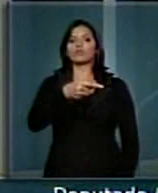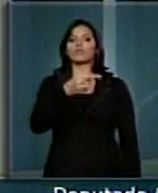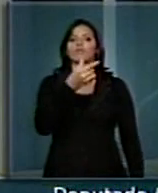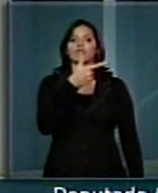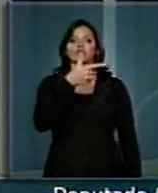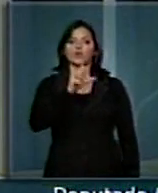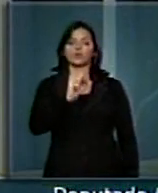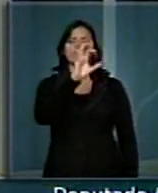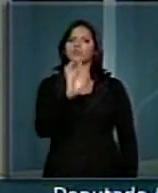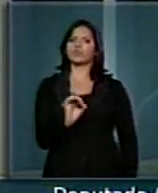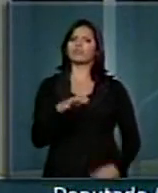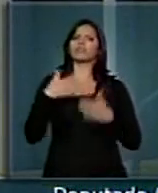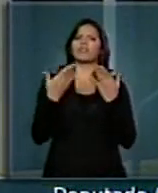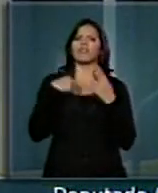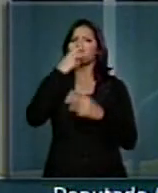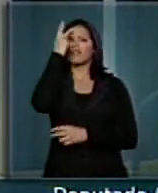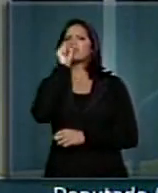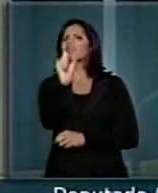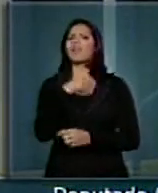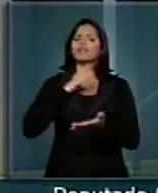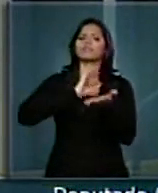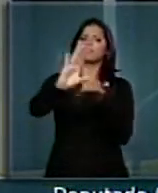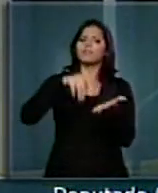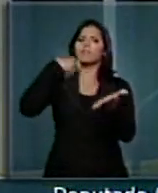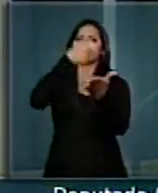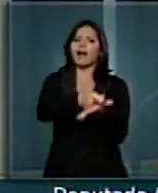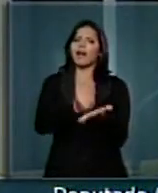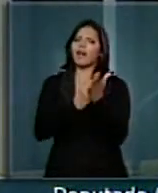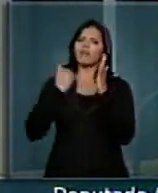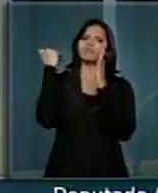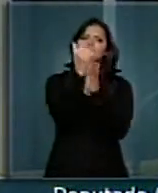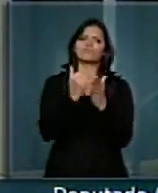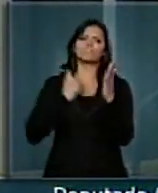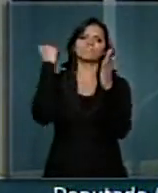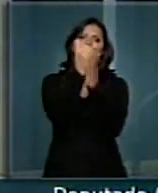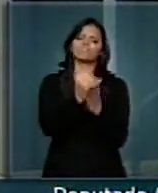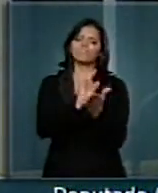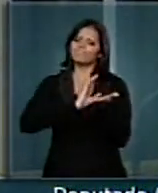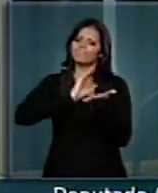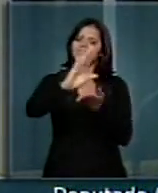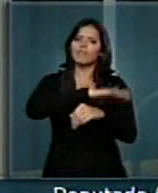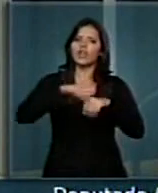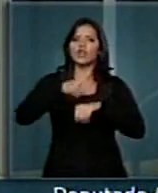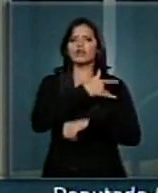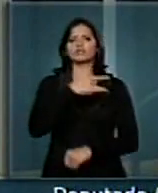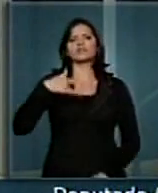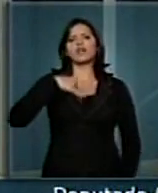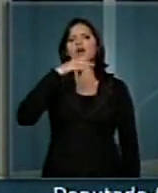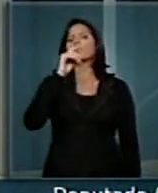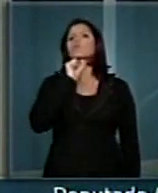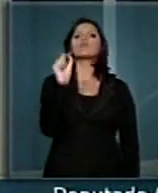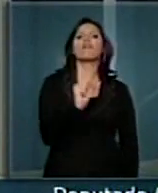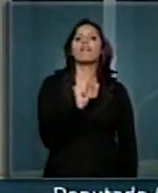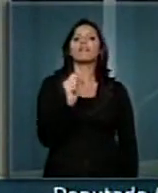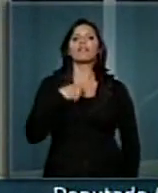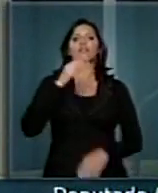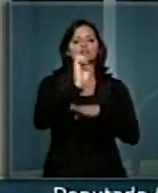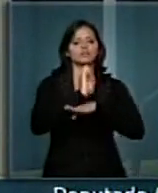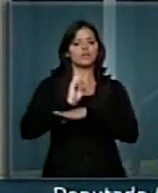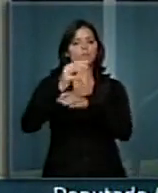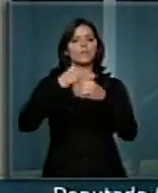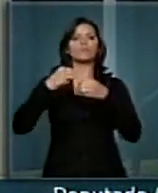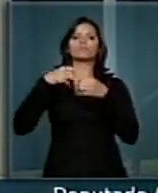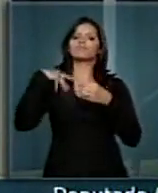28,28%. Quem vem financiando o aumento de investimentos na saúde do Brasil são os estados e